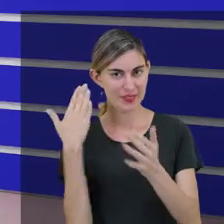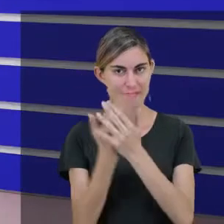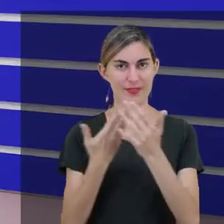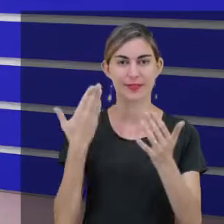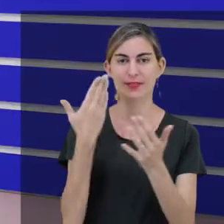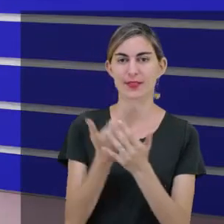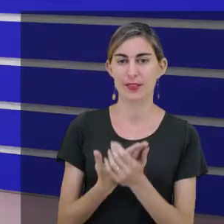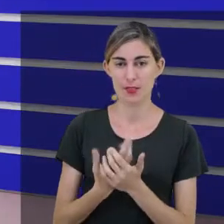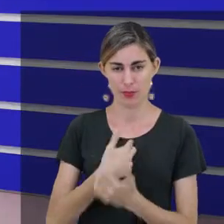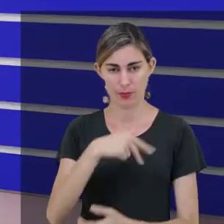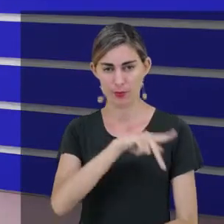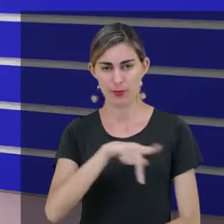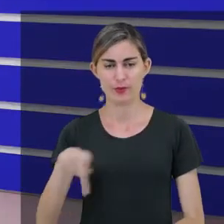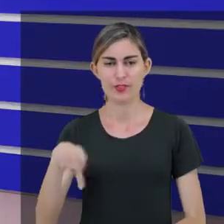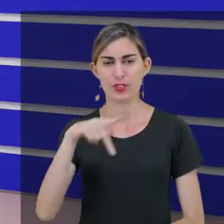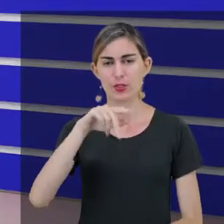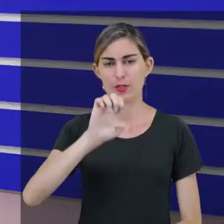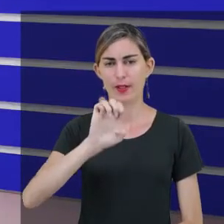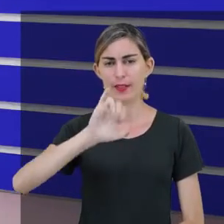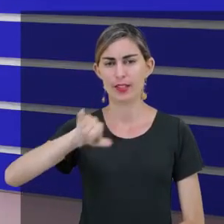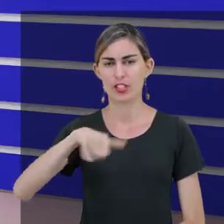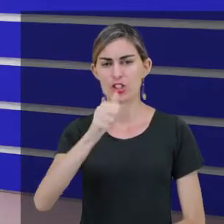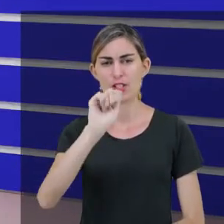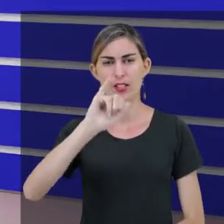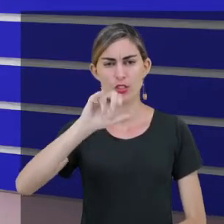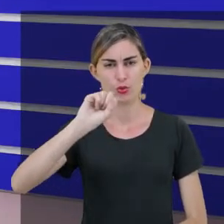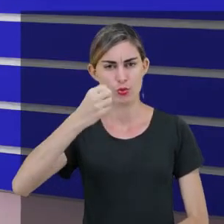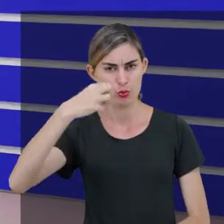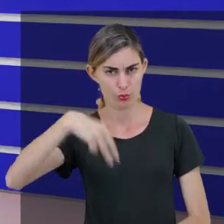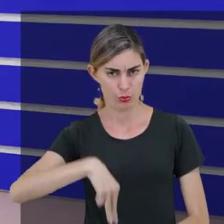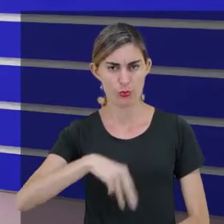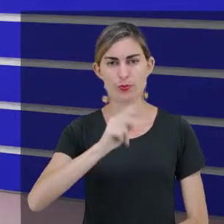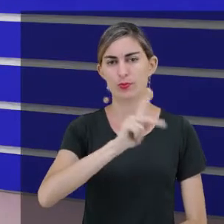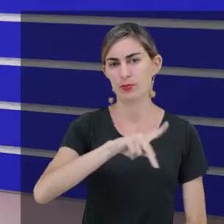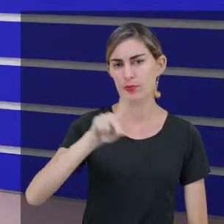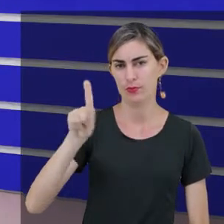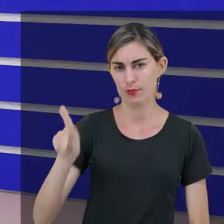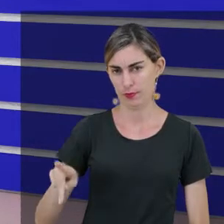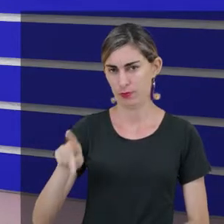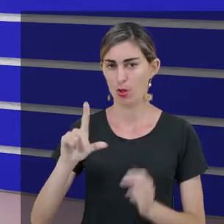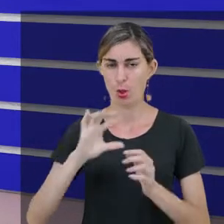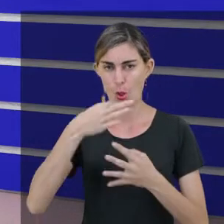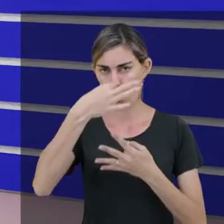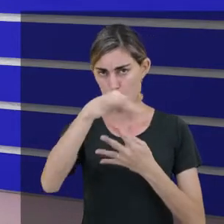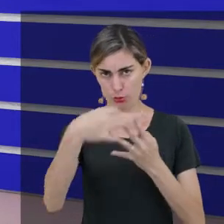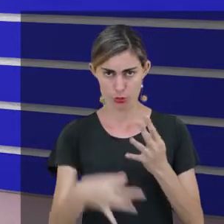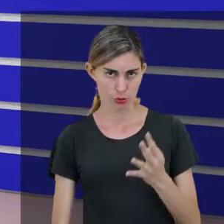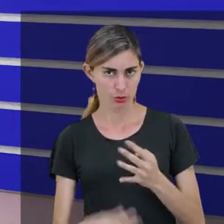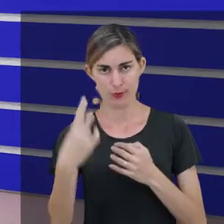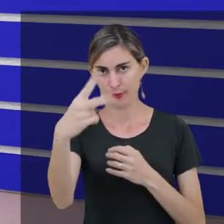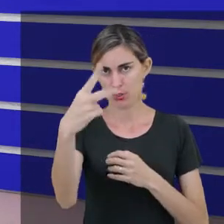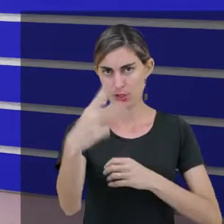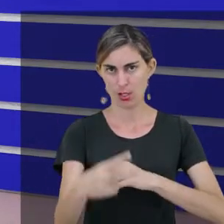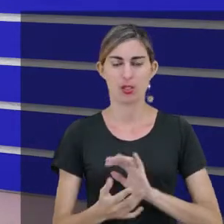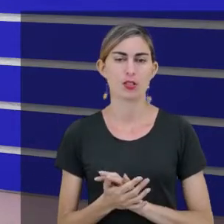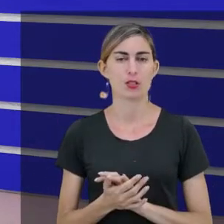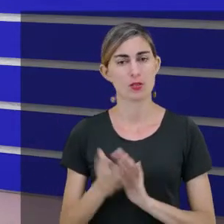Olá, estudante. Sou o professor Edjailson Moura, sou professor de logística de